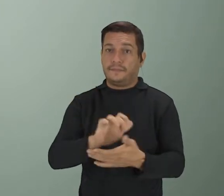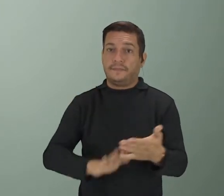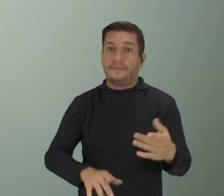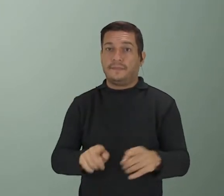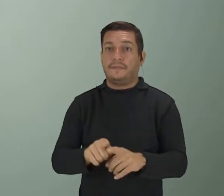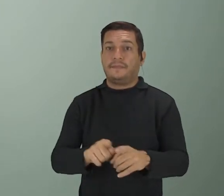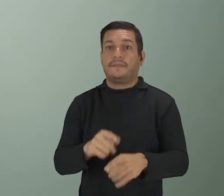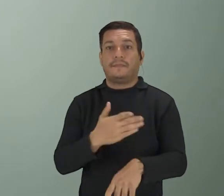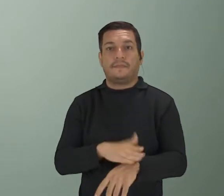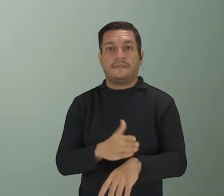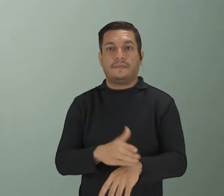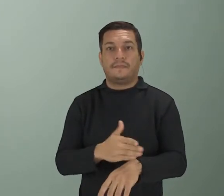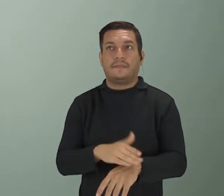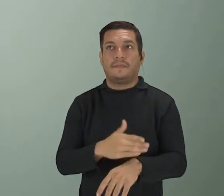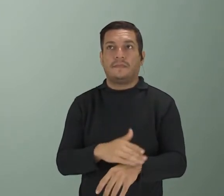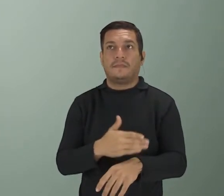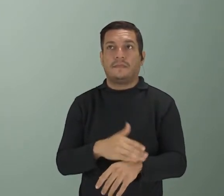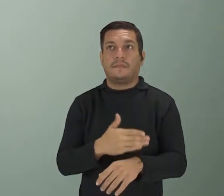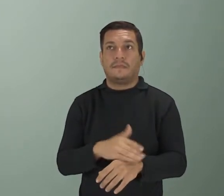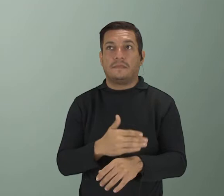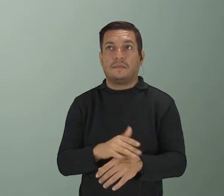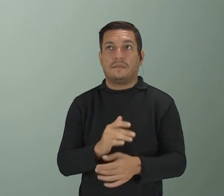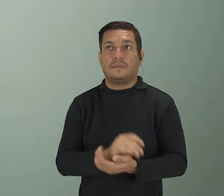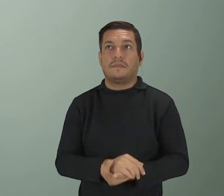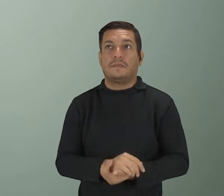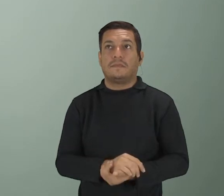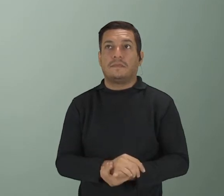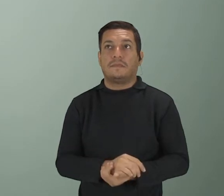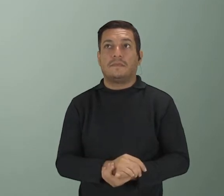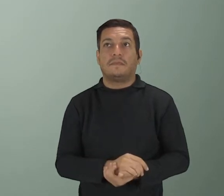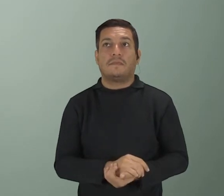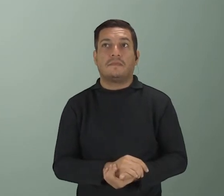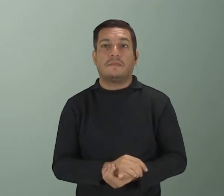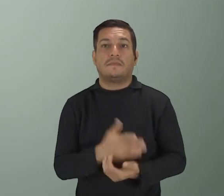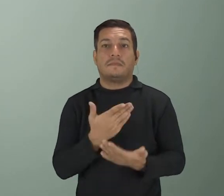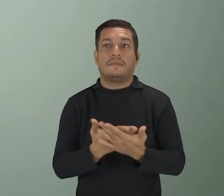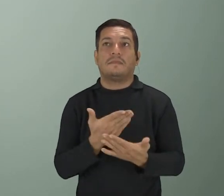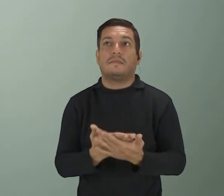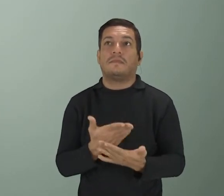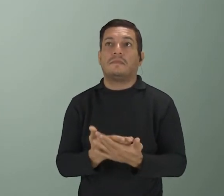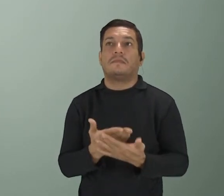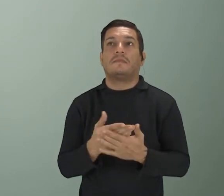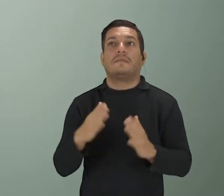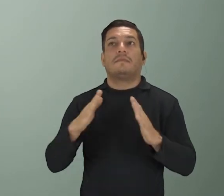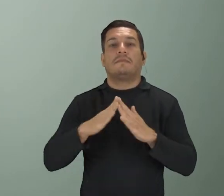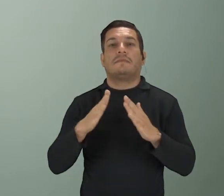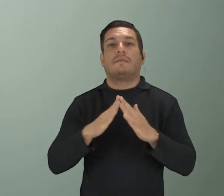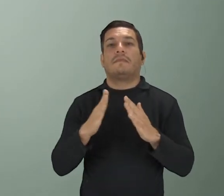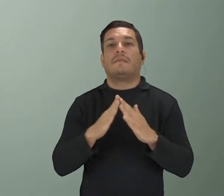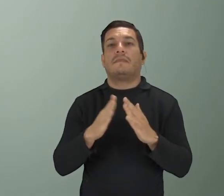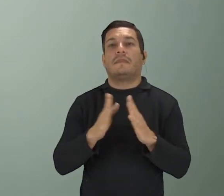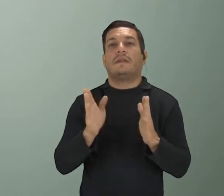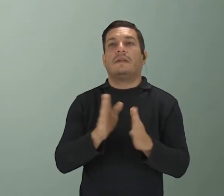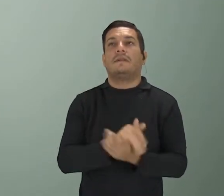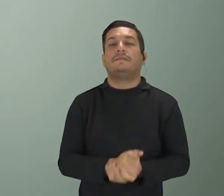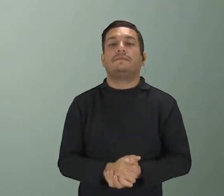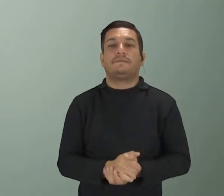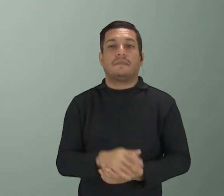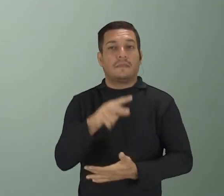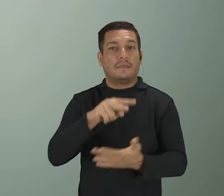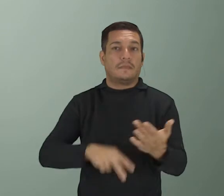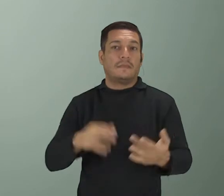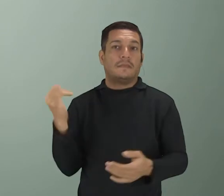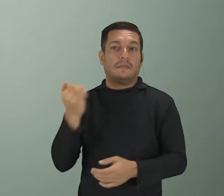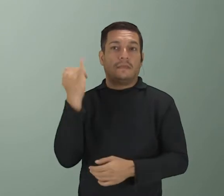tarefas, vá exercitando, vá sempre estudando aí na sua casa, lendo, lembra